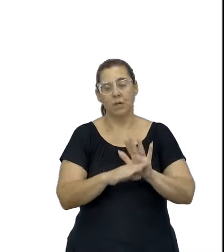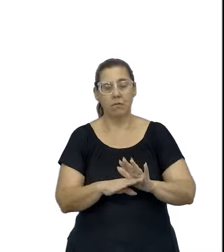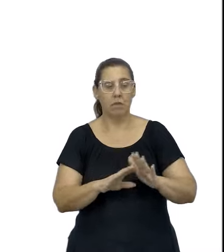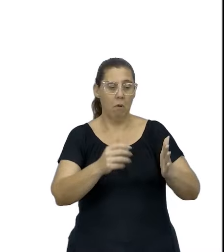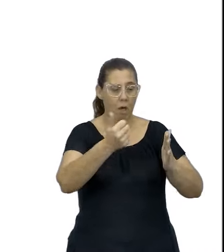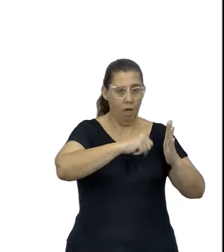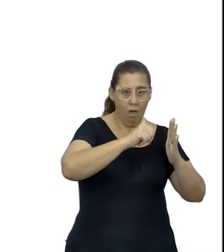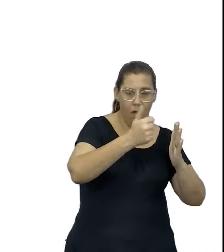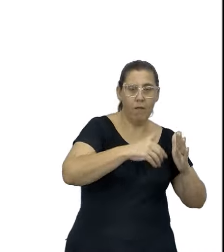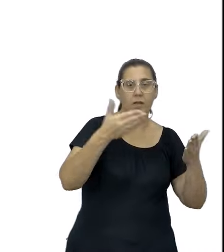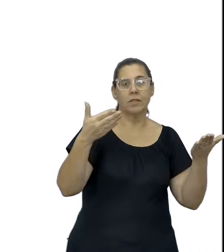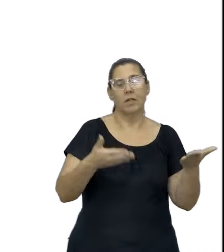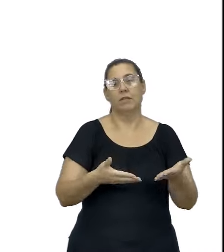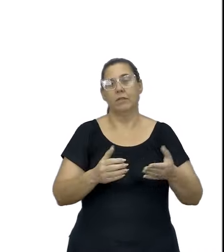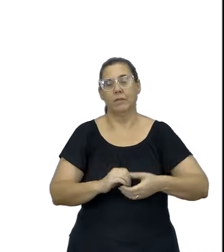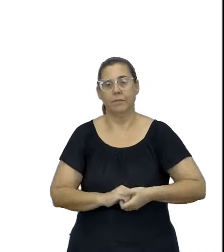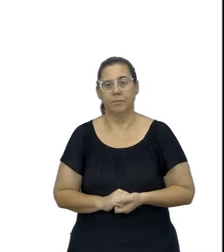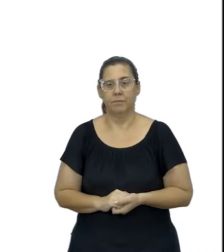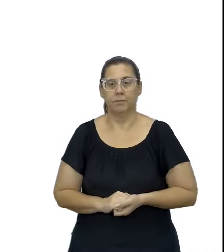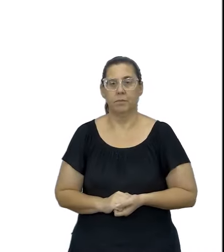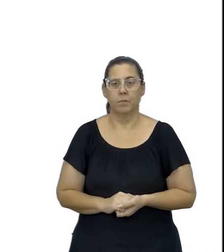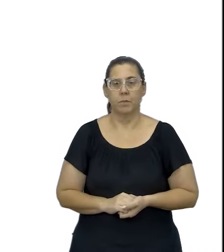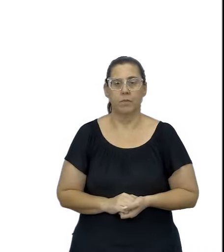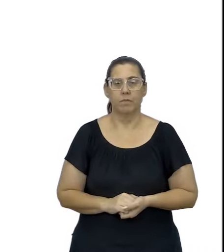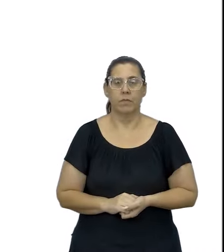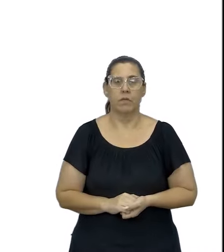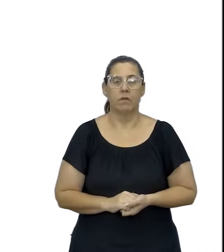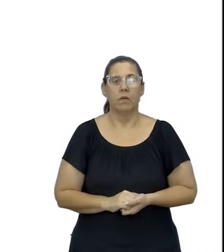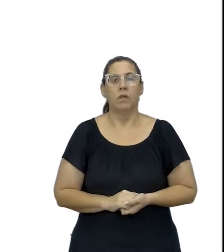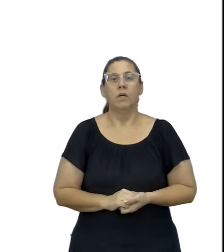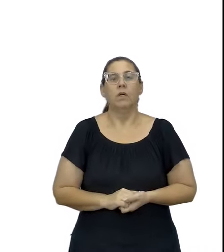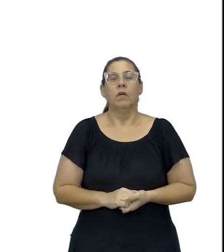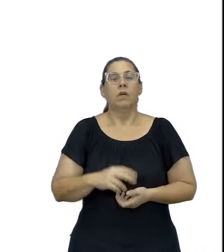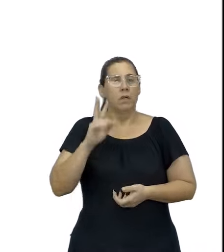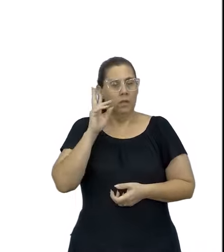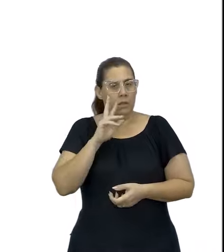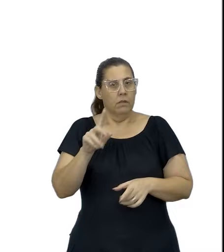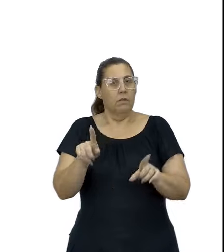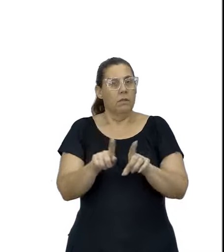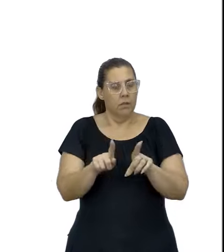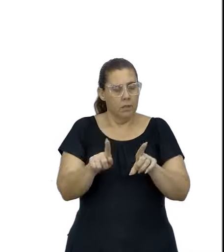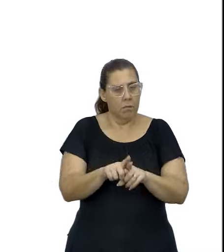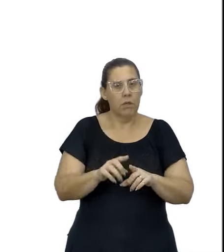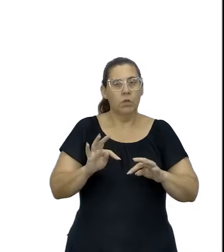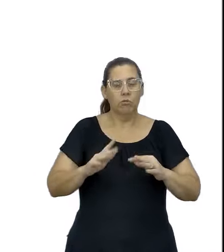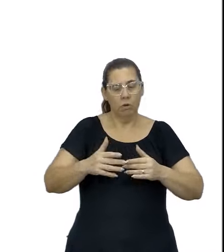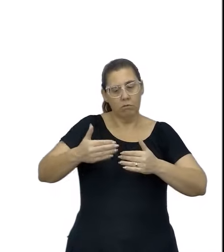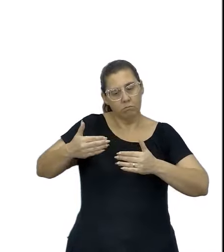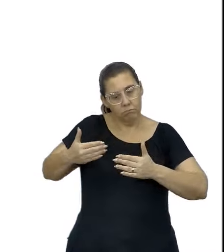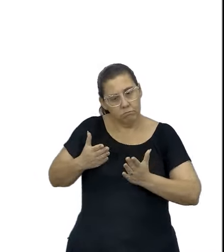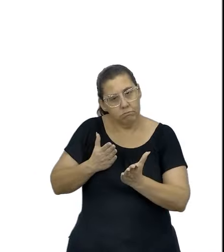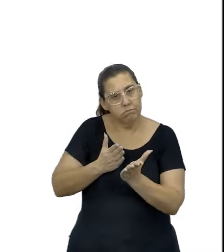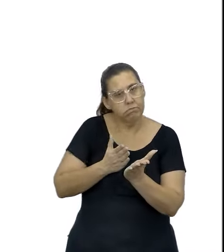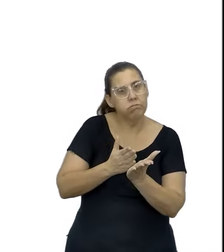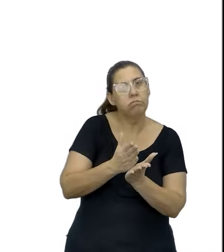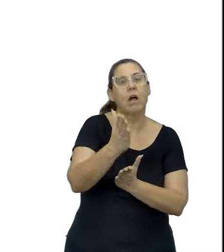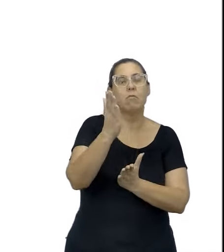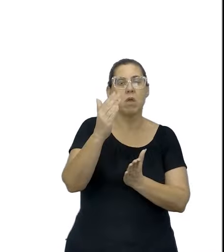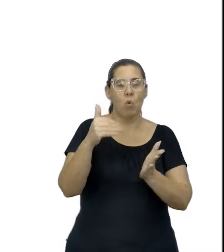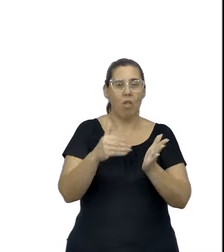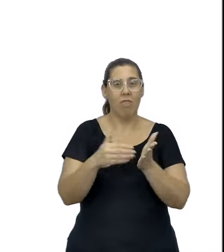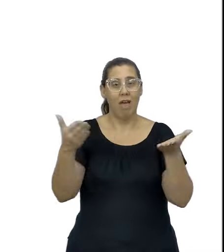analisá-las nessa atividade. Antes de mais nada, cabe lembrar o percurso que os estudantes trilharam até